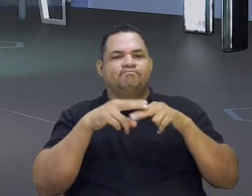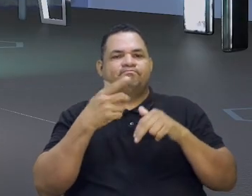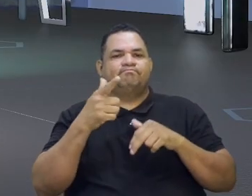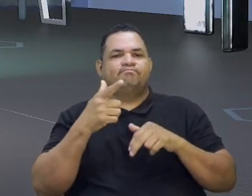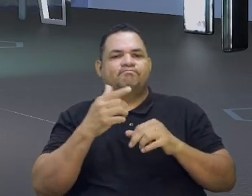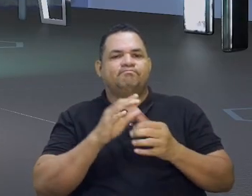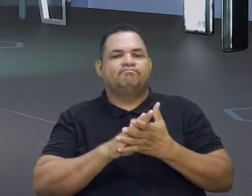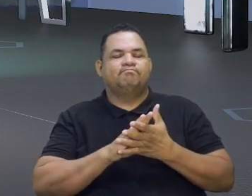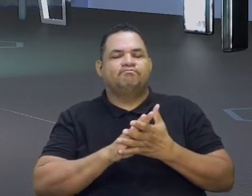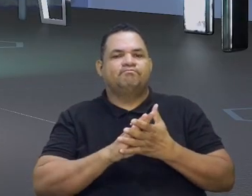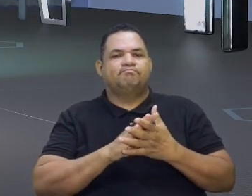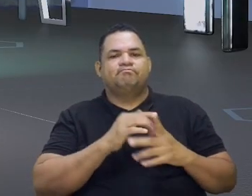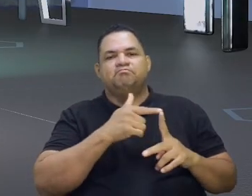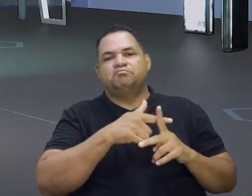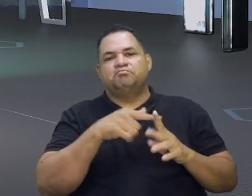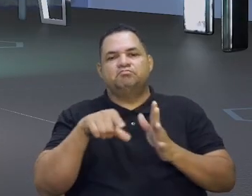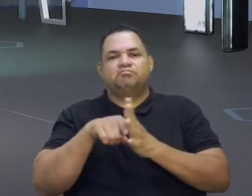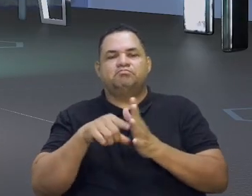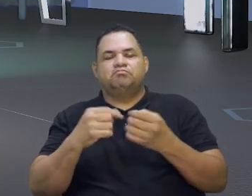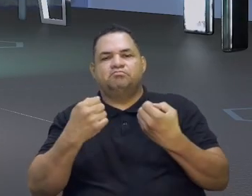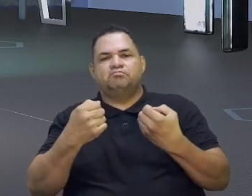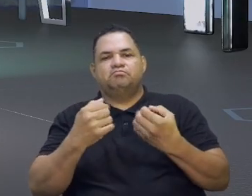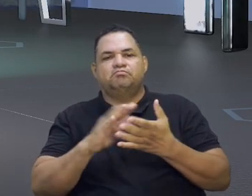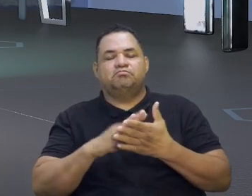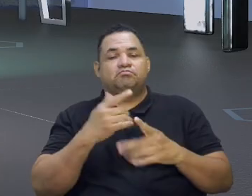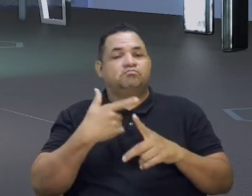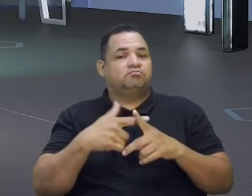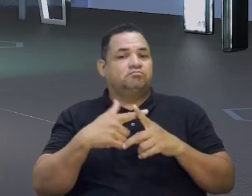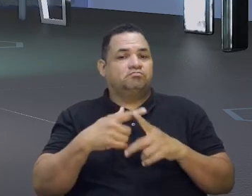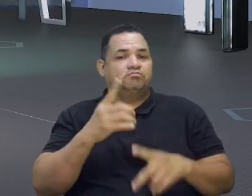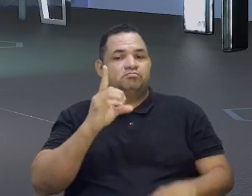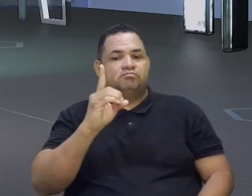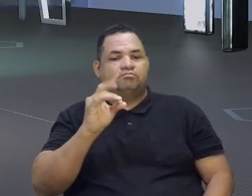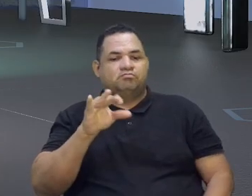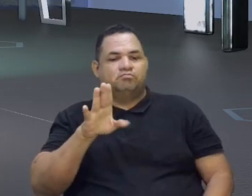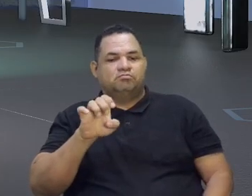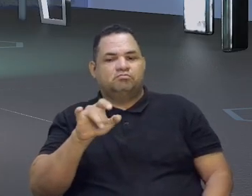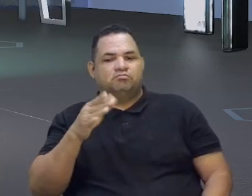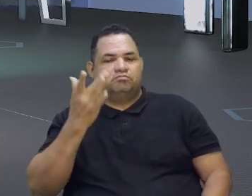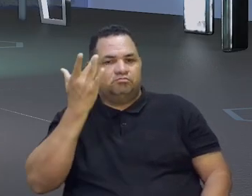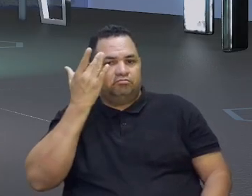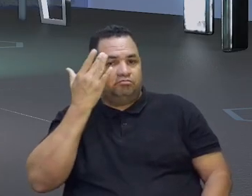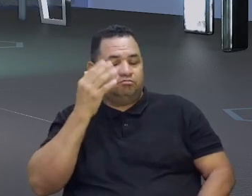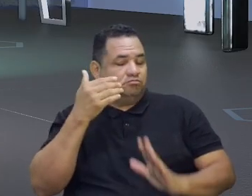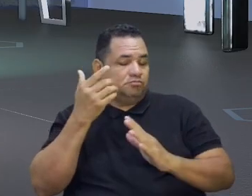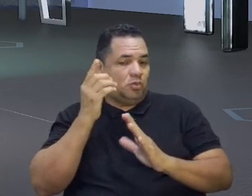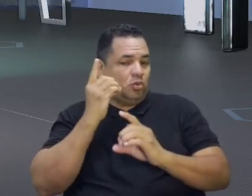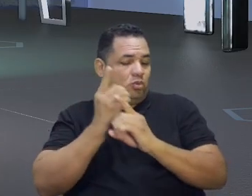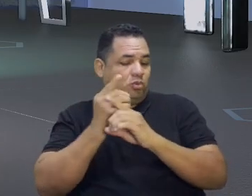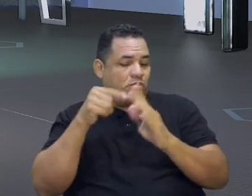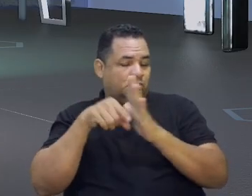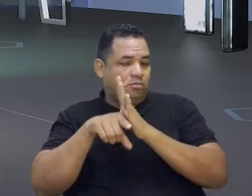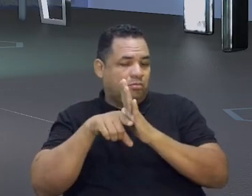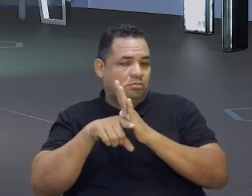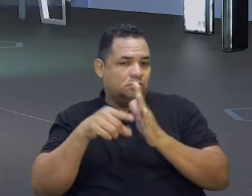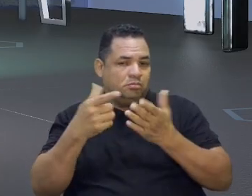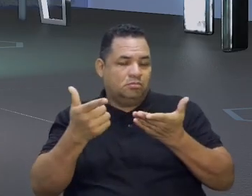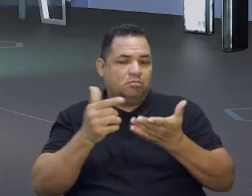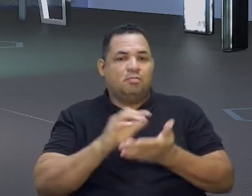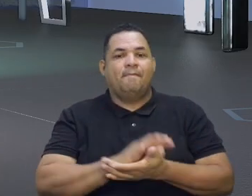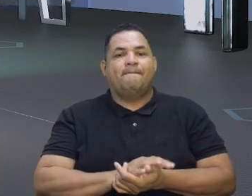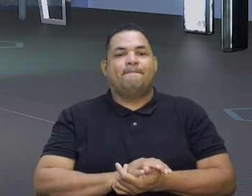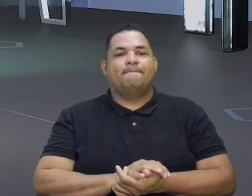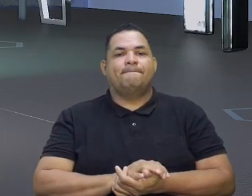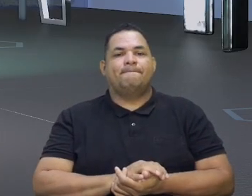apresentam carga elétrica e pode ter sido um dos motivos de Dalton não ter descoberto isso lá no seu estudo, né? Já que o átomo não estaria